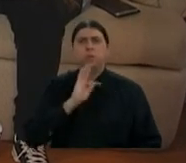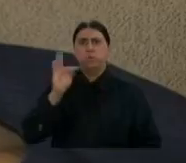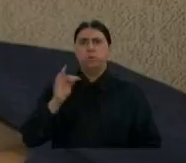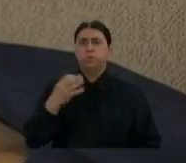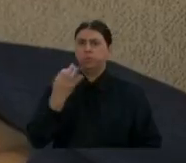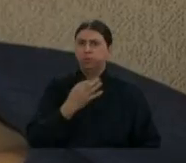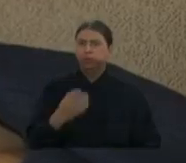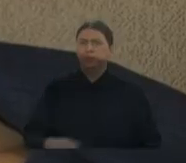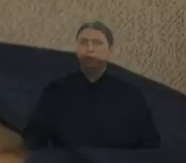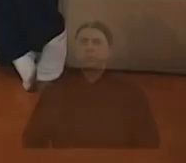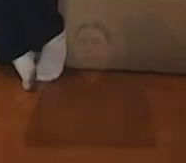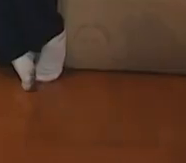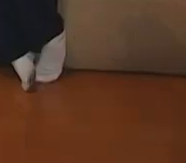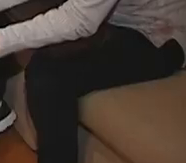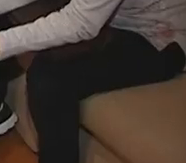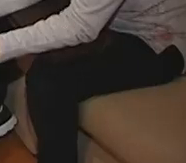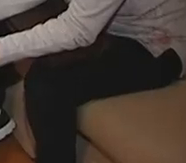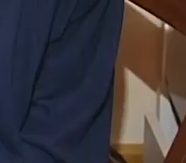50